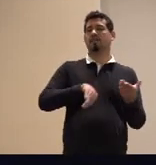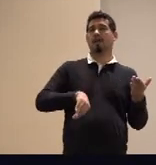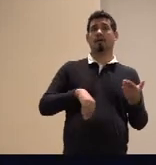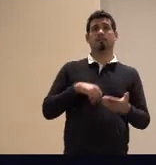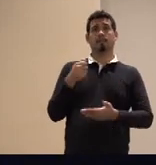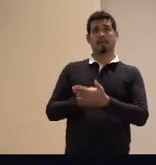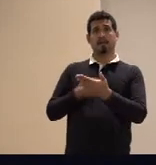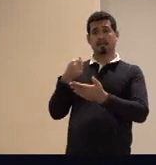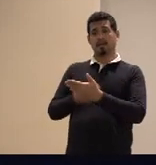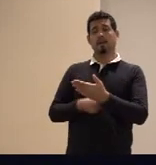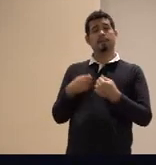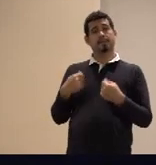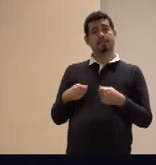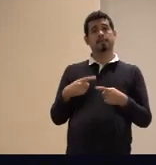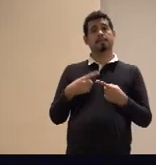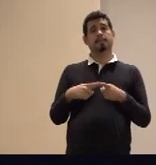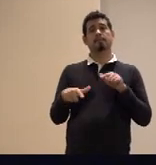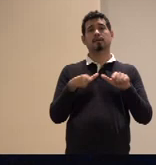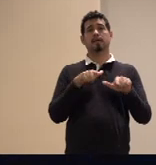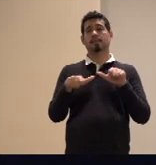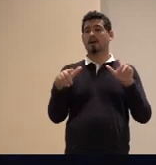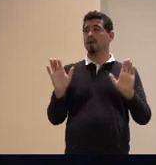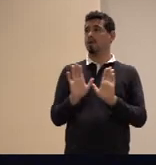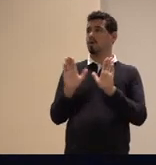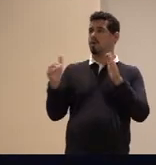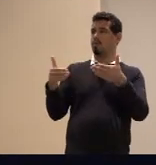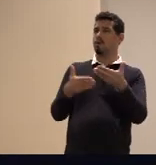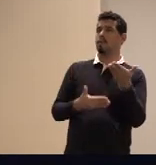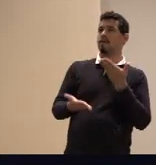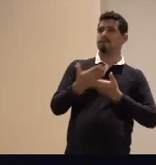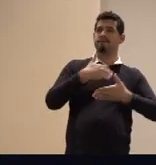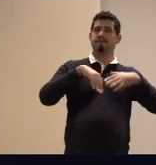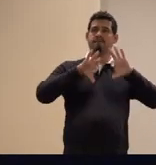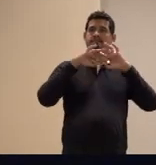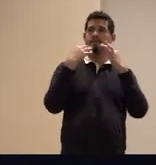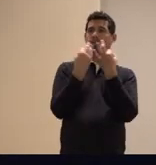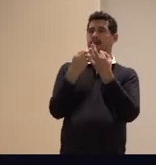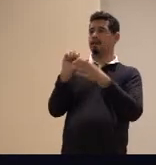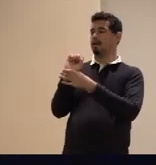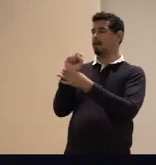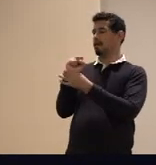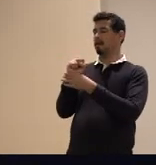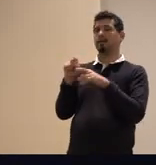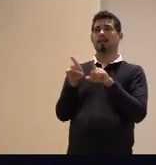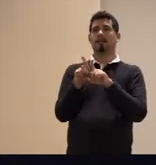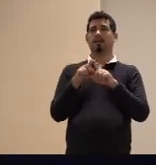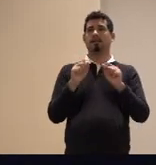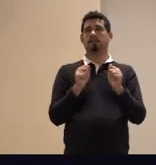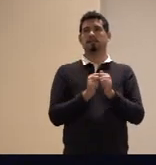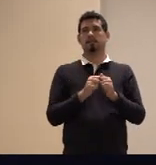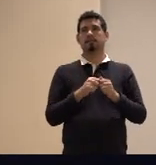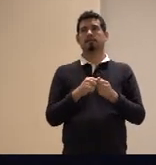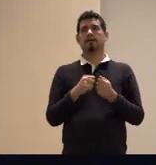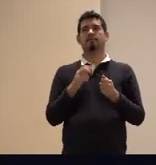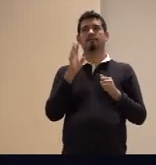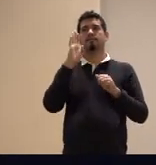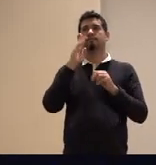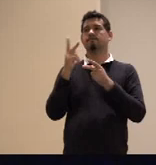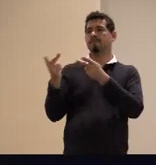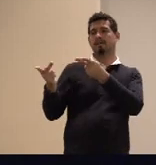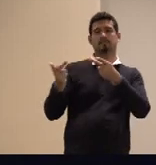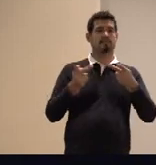obrigação, porque o trabalho em rede, o trabalho com a família de origem, a garantia da visita,